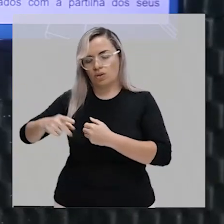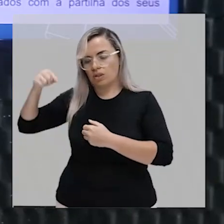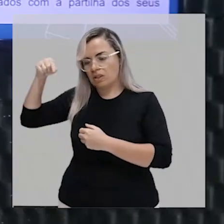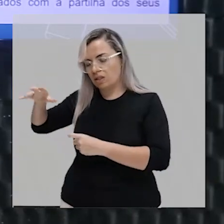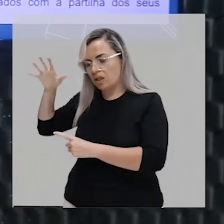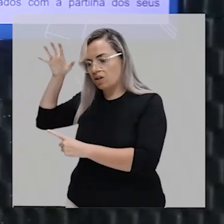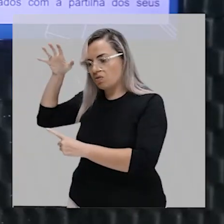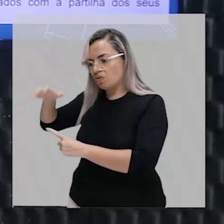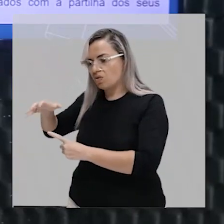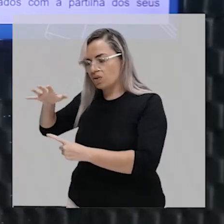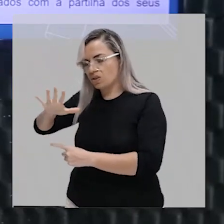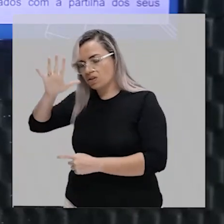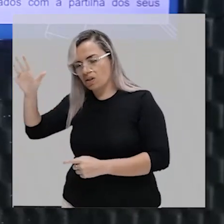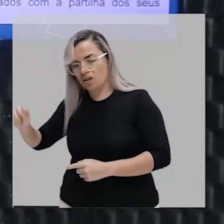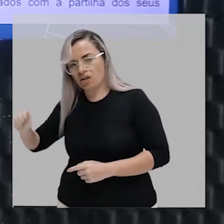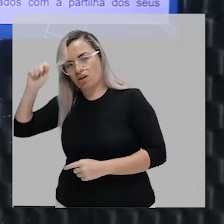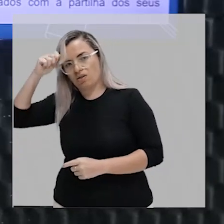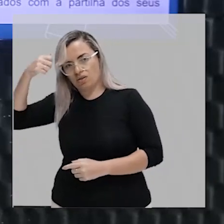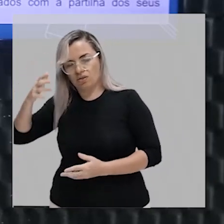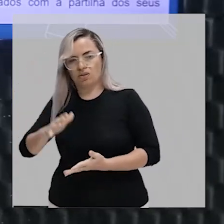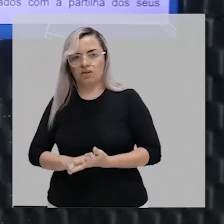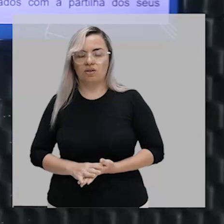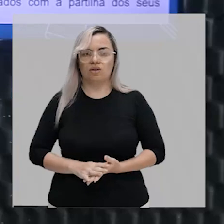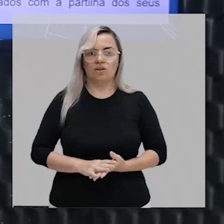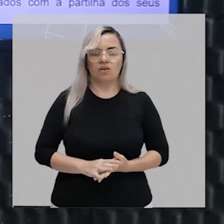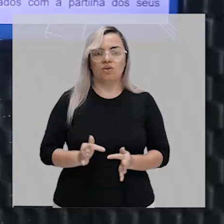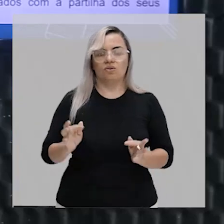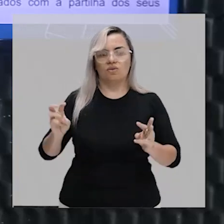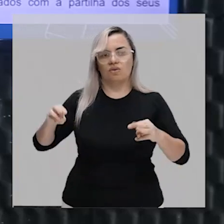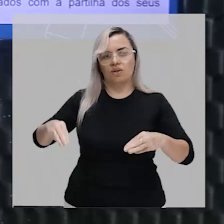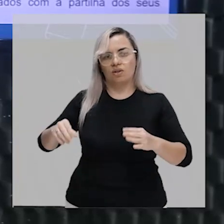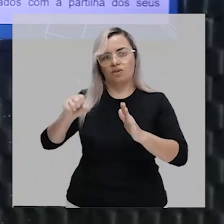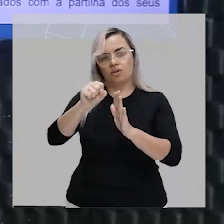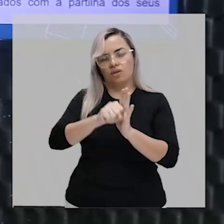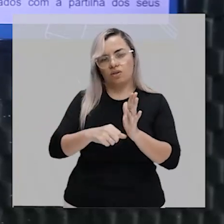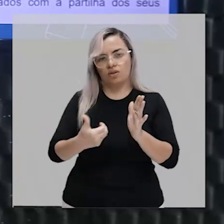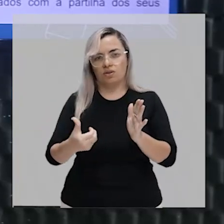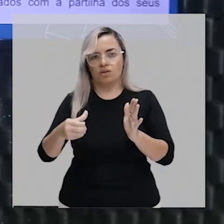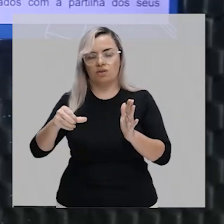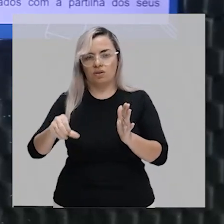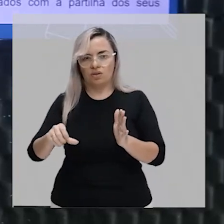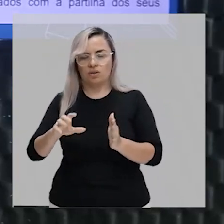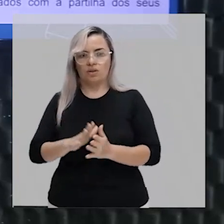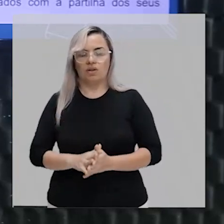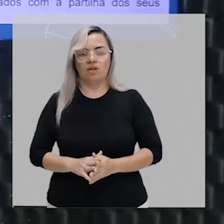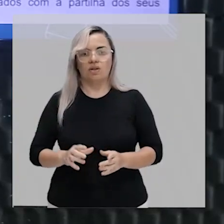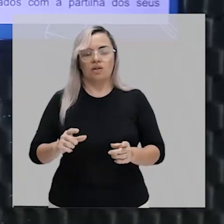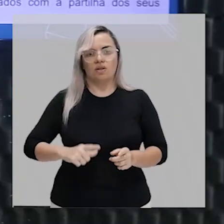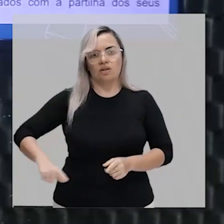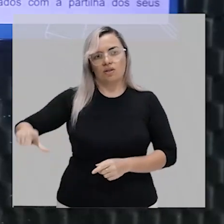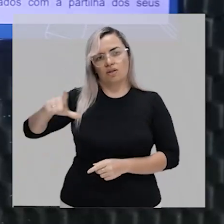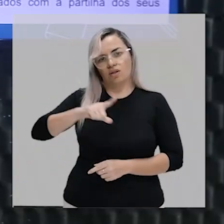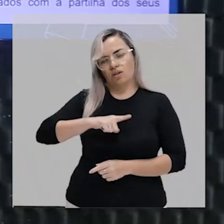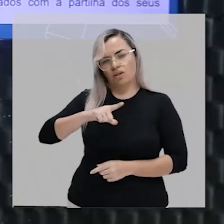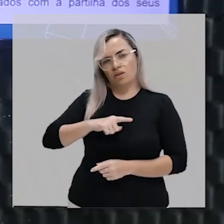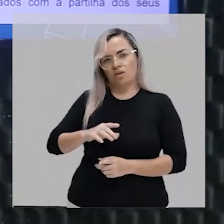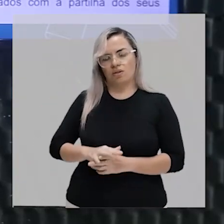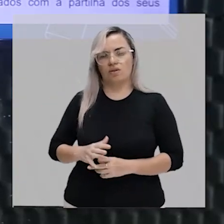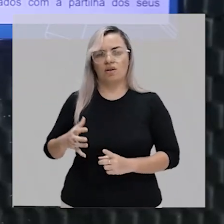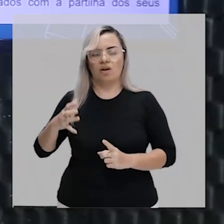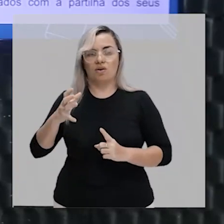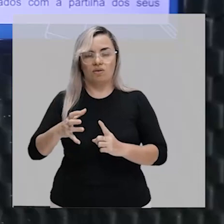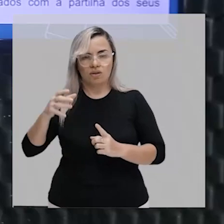os países europeus realizaram a Conferência de Berlim. E a partir da Conferência de Berlim,